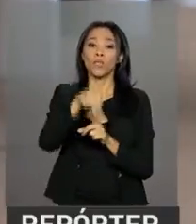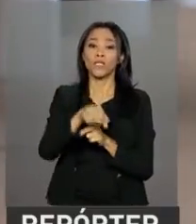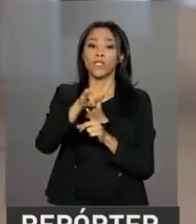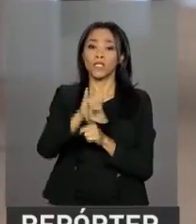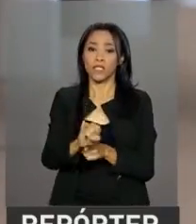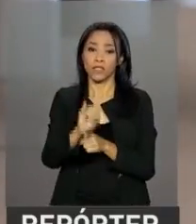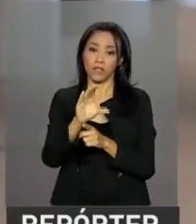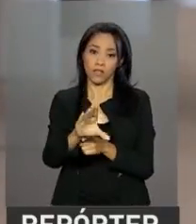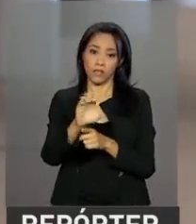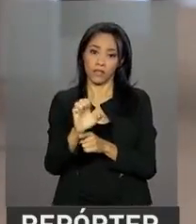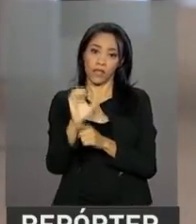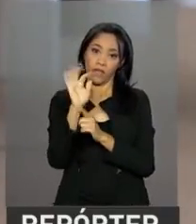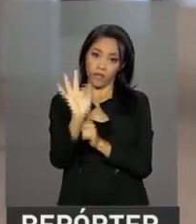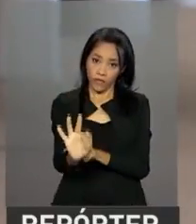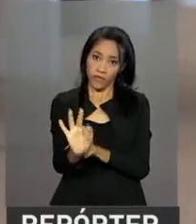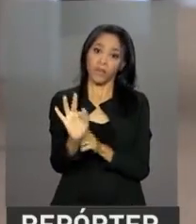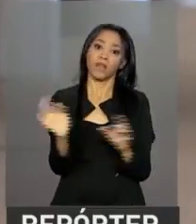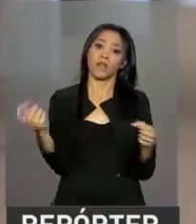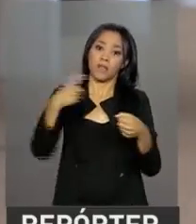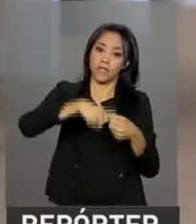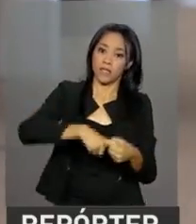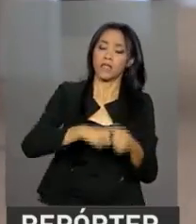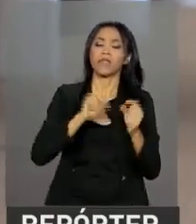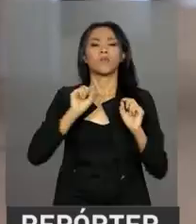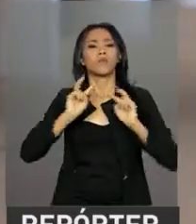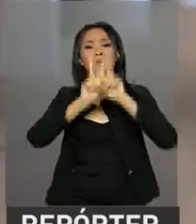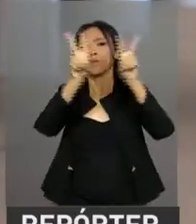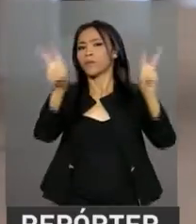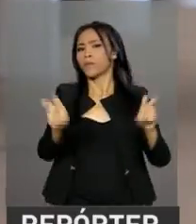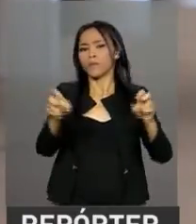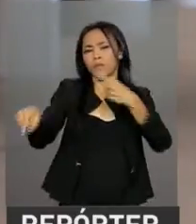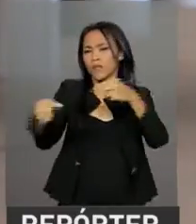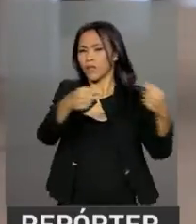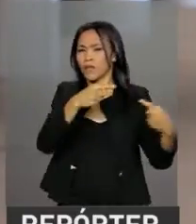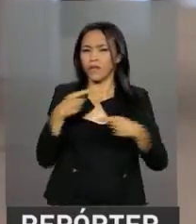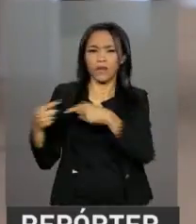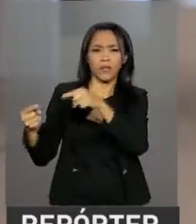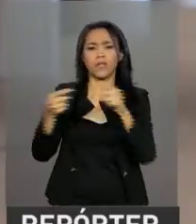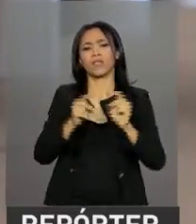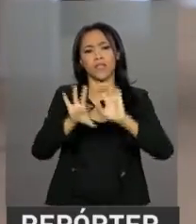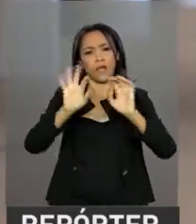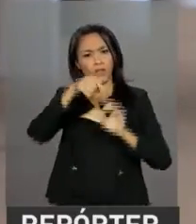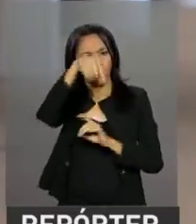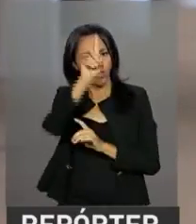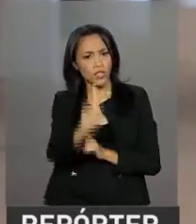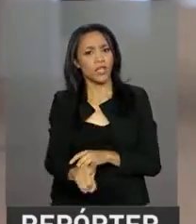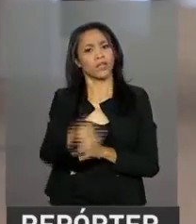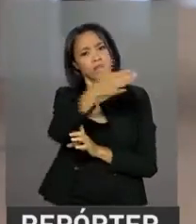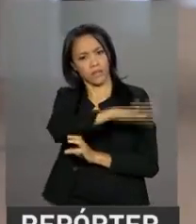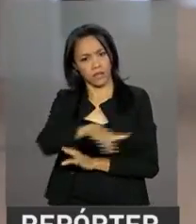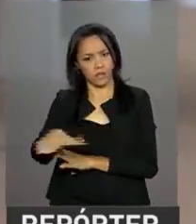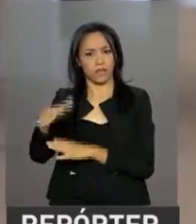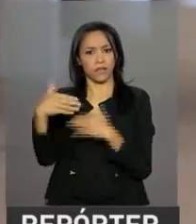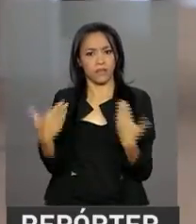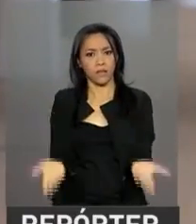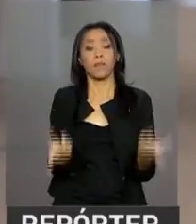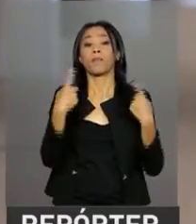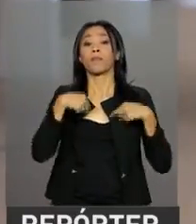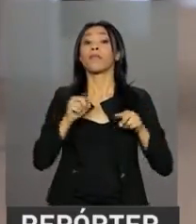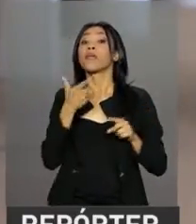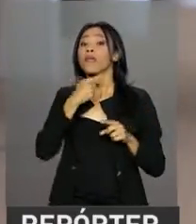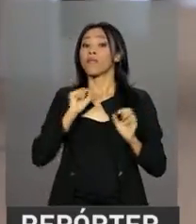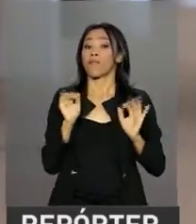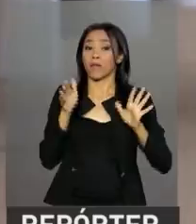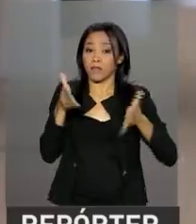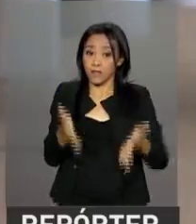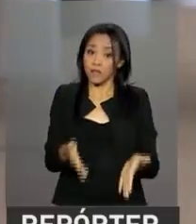para a infância discutir questões iniciativas ligadas ao direito das crianças quem também participa desse